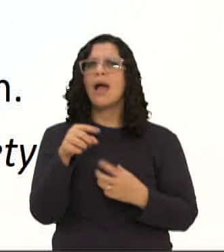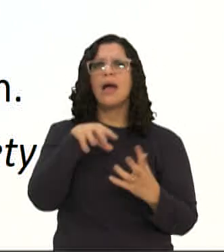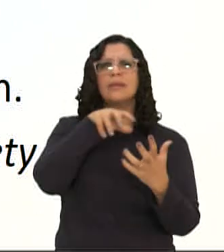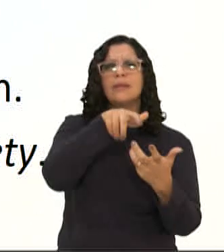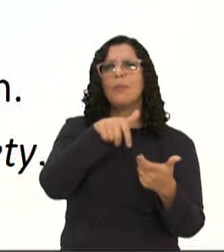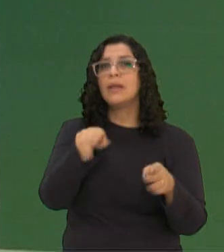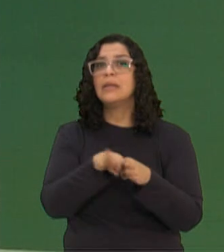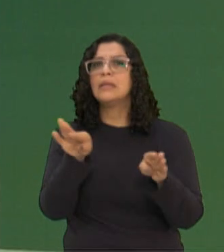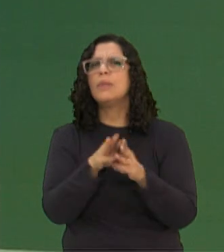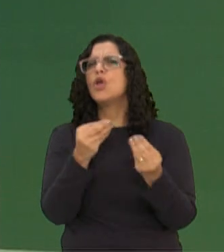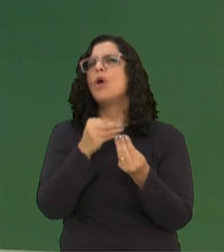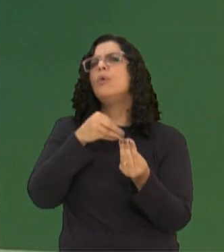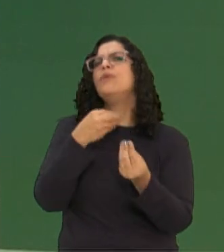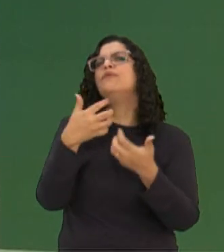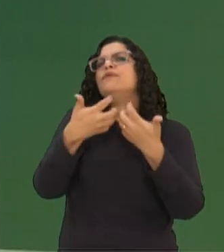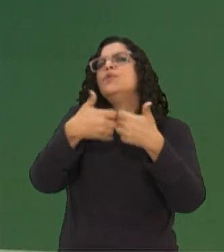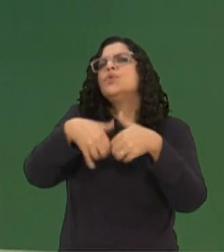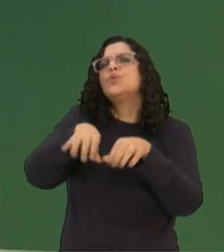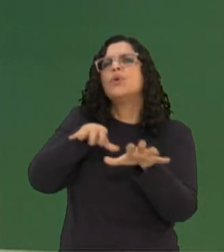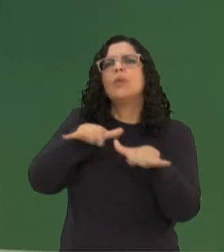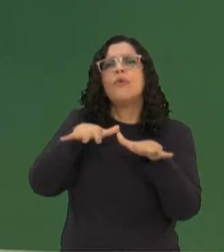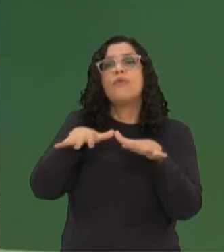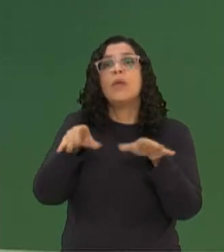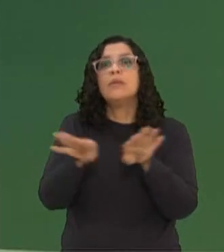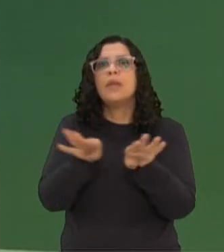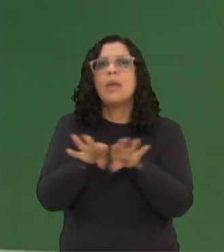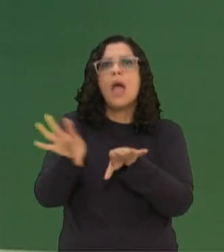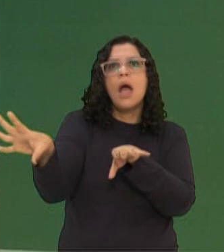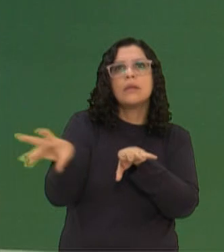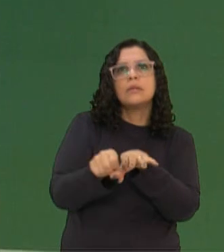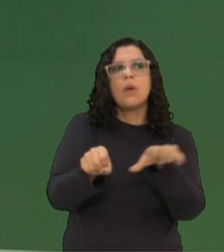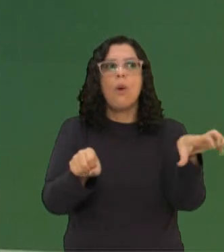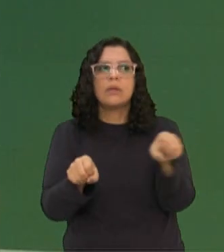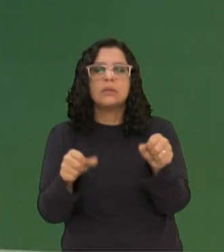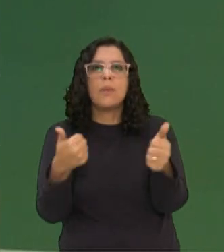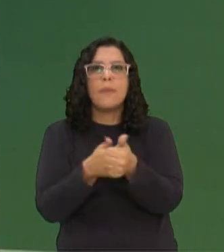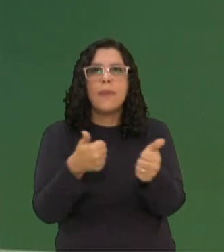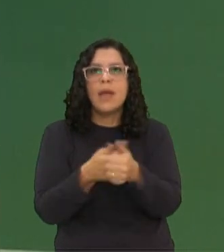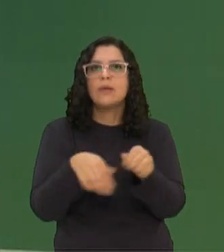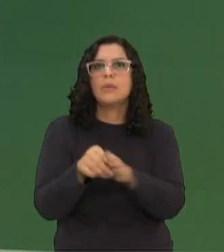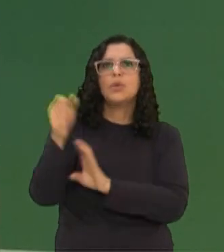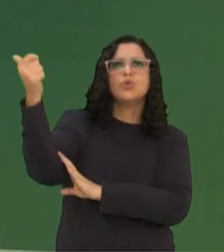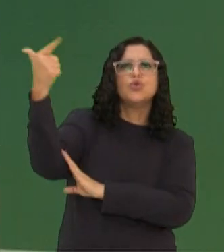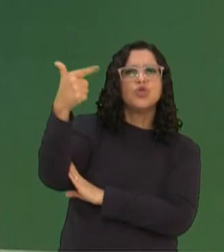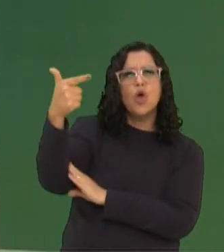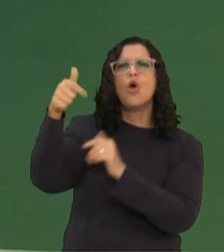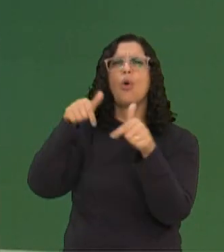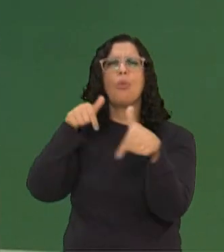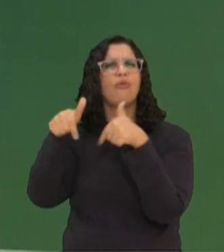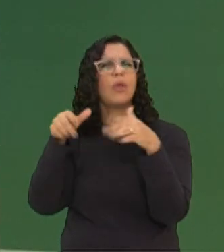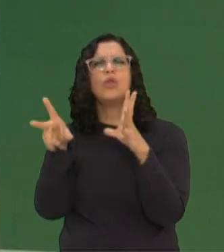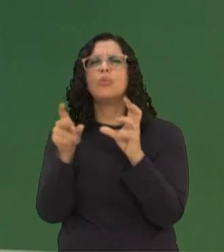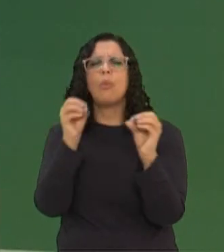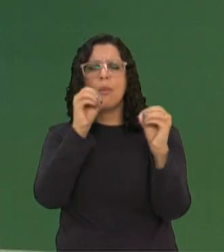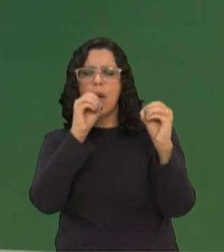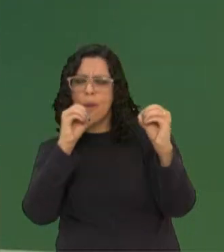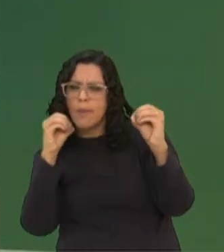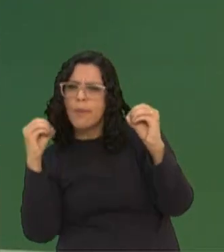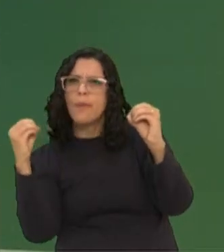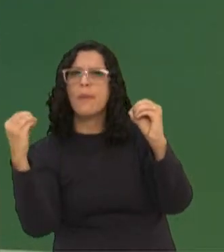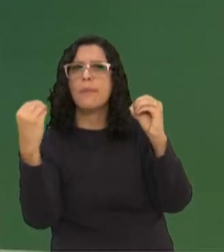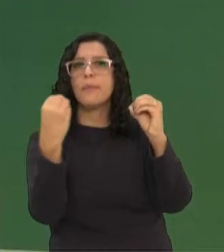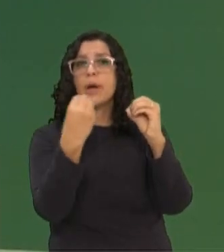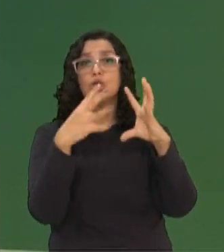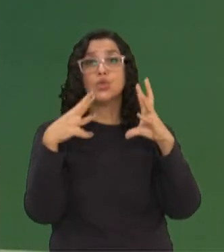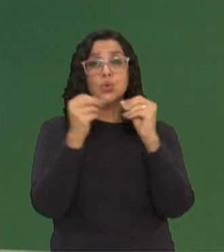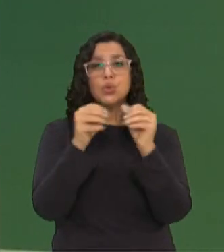suas órbitas. E ele vai conseguir calcular qual que é a atração que um planeta tem no outro, o Sol, aí por diante. Ele vai